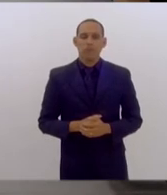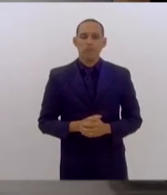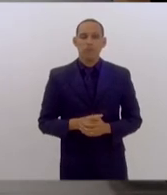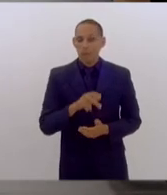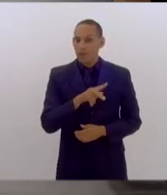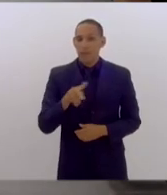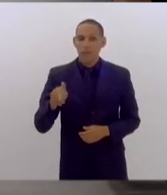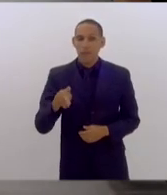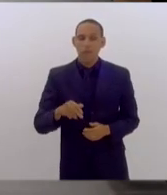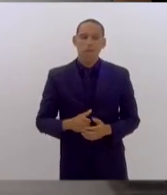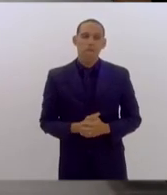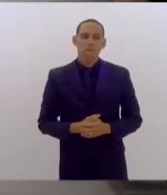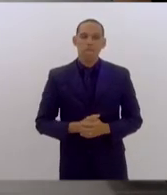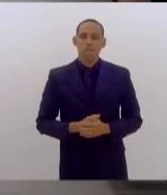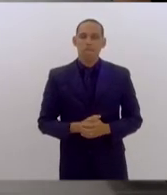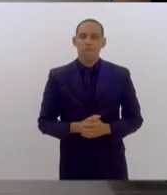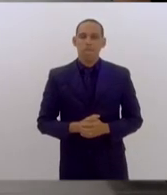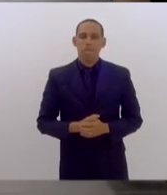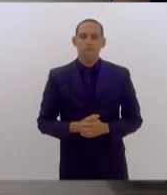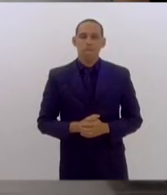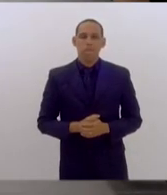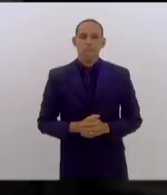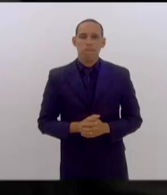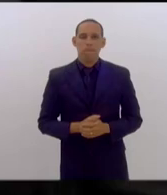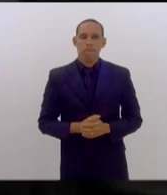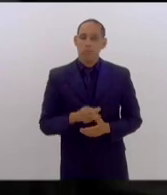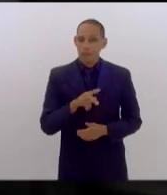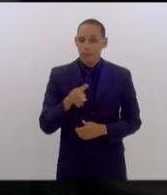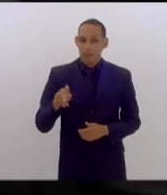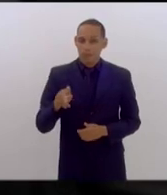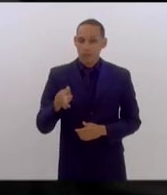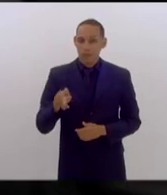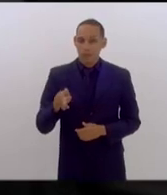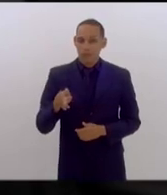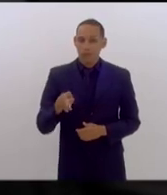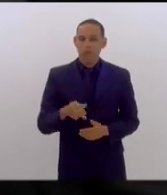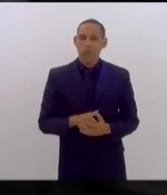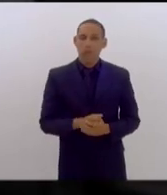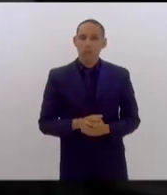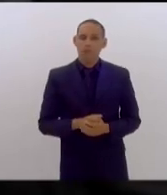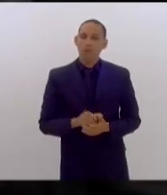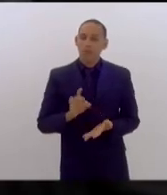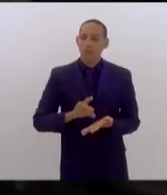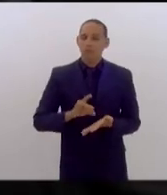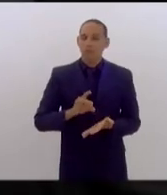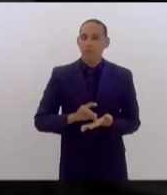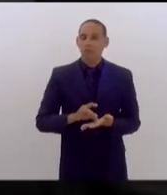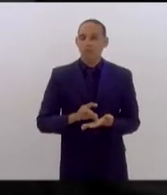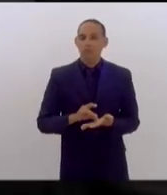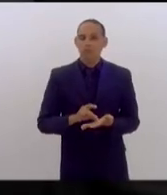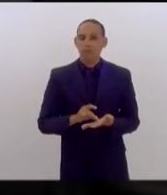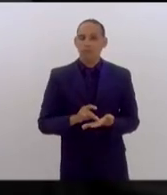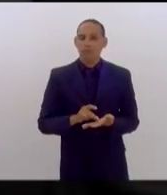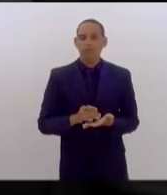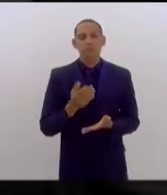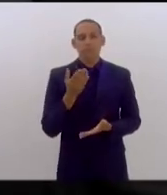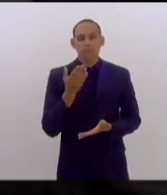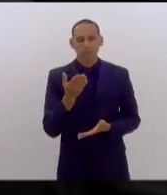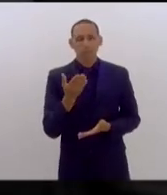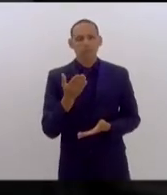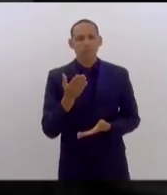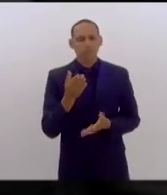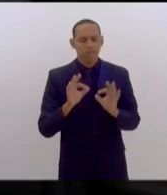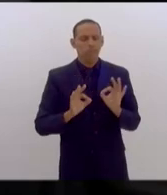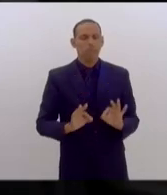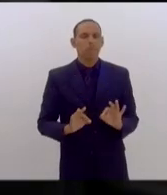o Sharpei de 1 o xará presente de fato vai ser cedência